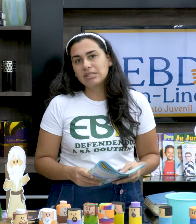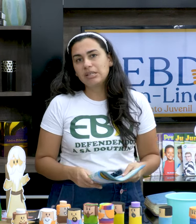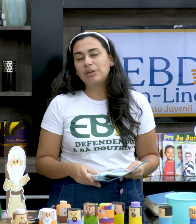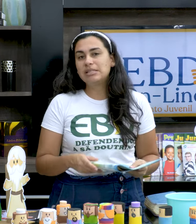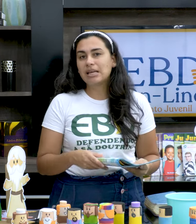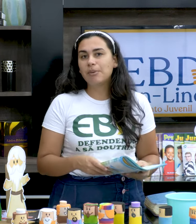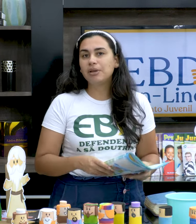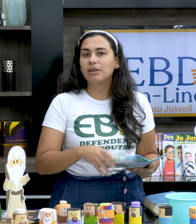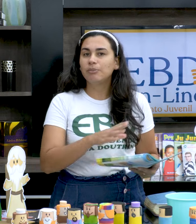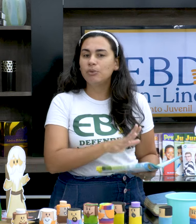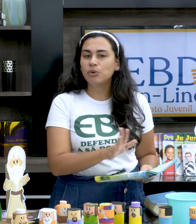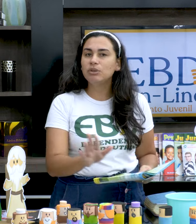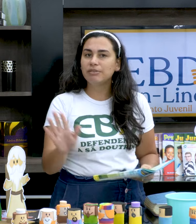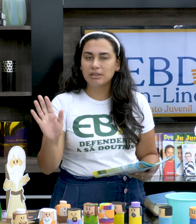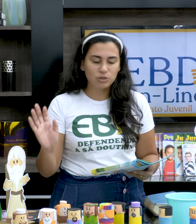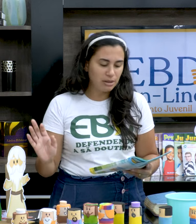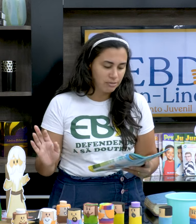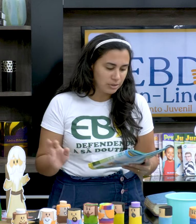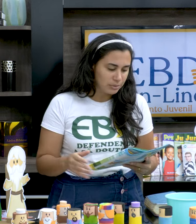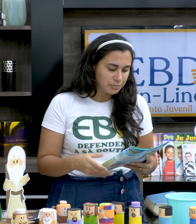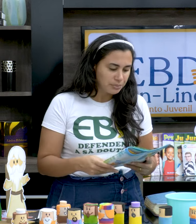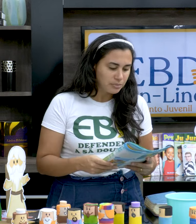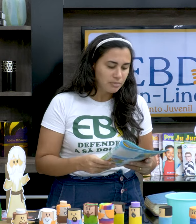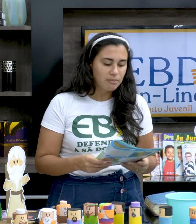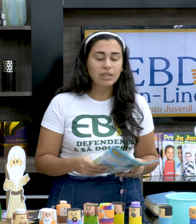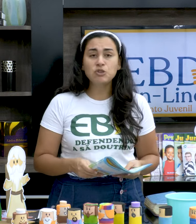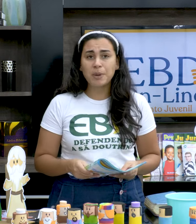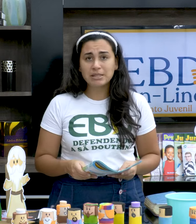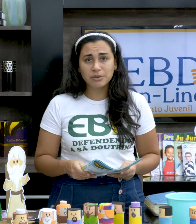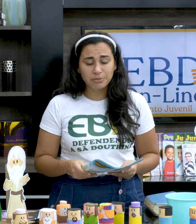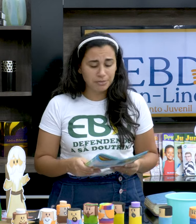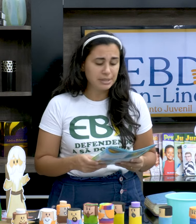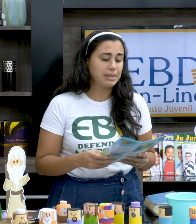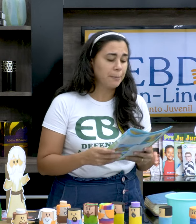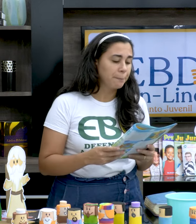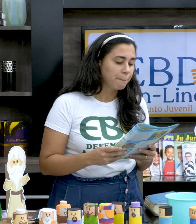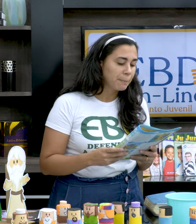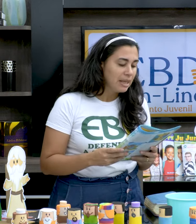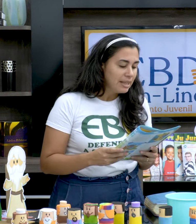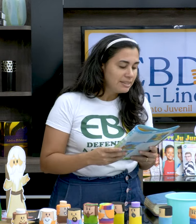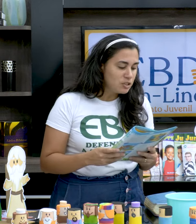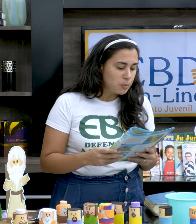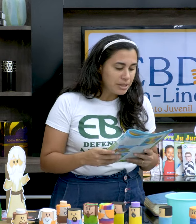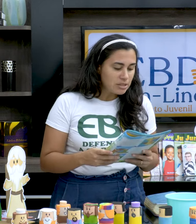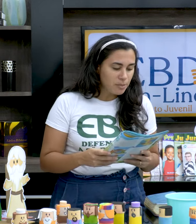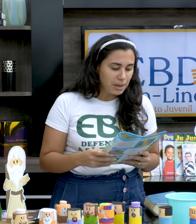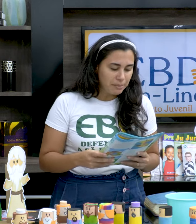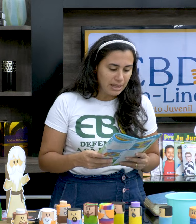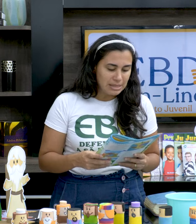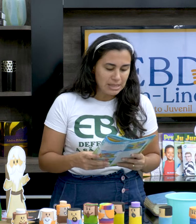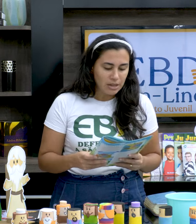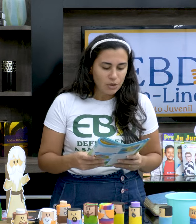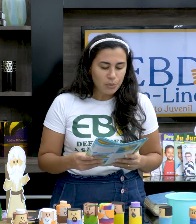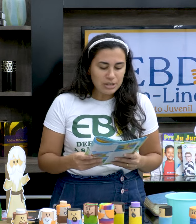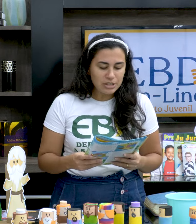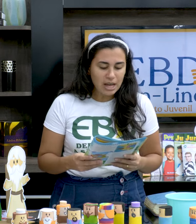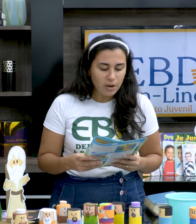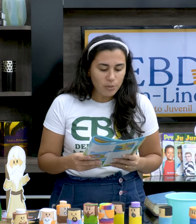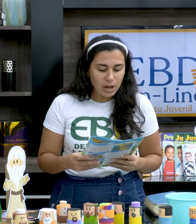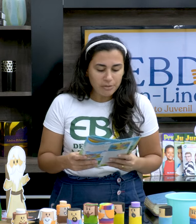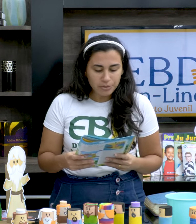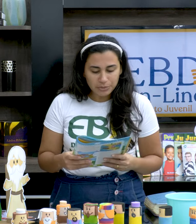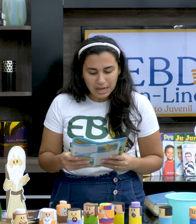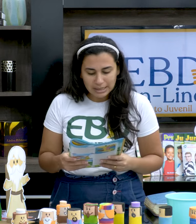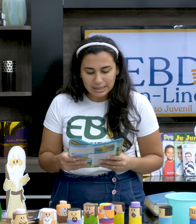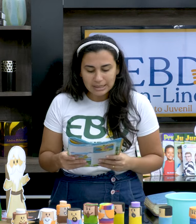o que está fazendo. Ele sabe por onde vai nos levando. Espaço de convivência. Disponha sobre a mesa uma jarra